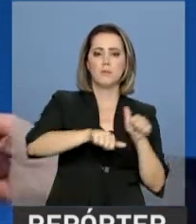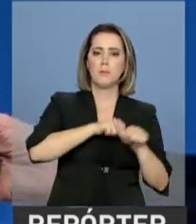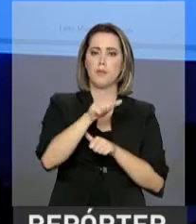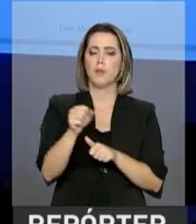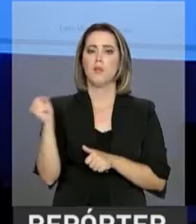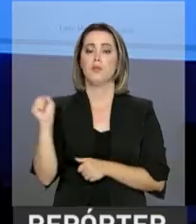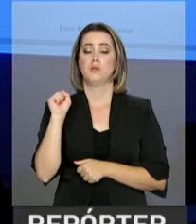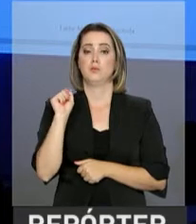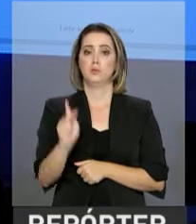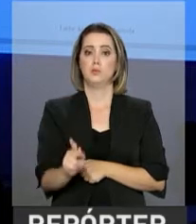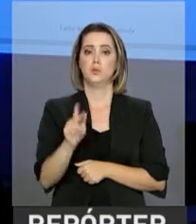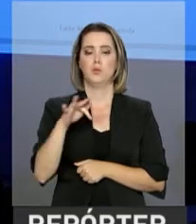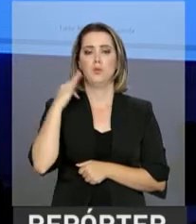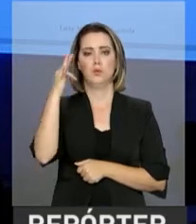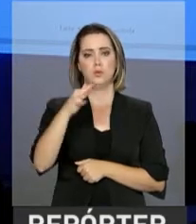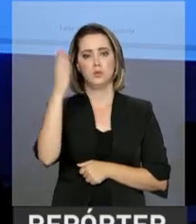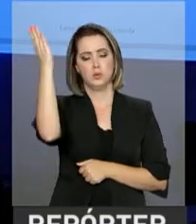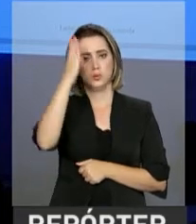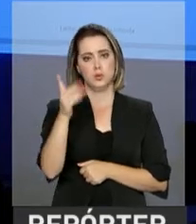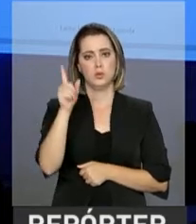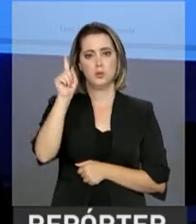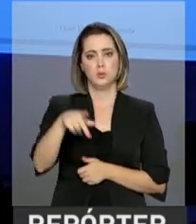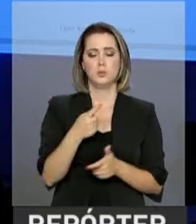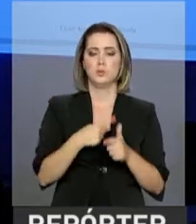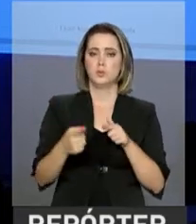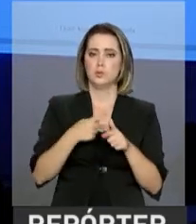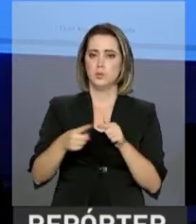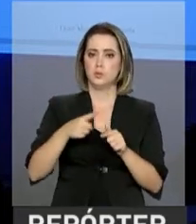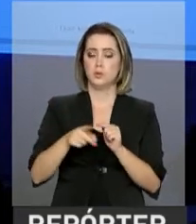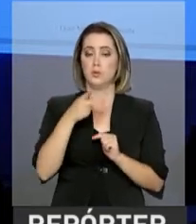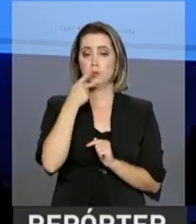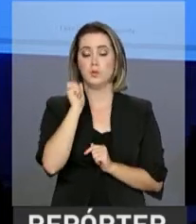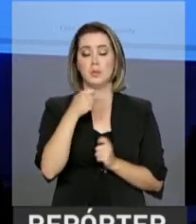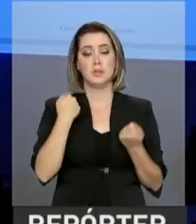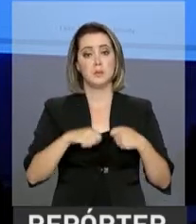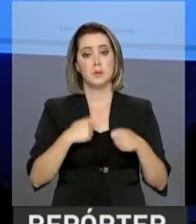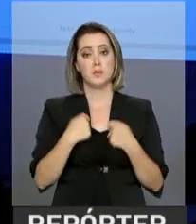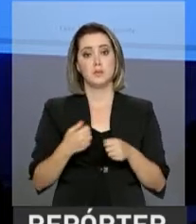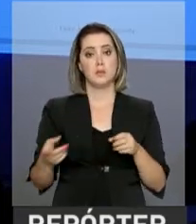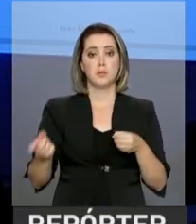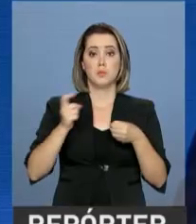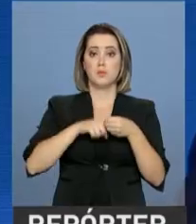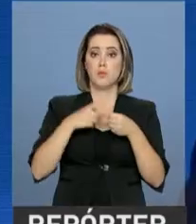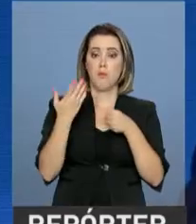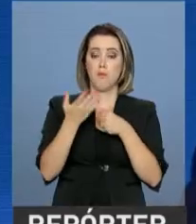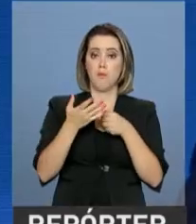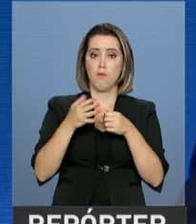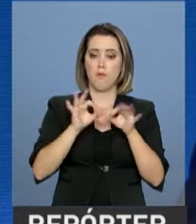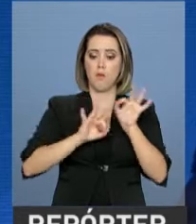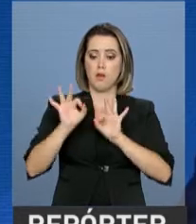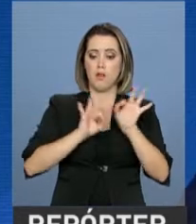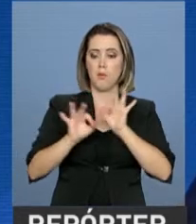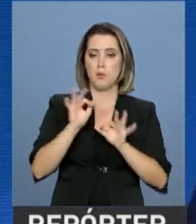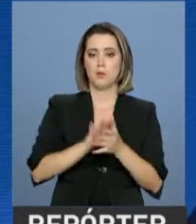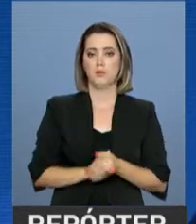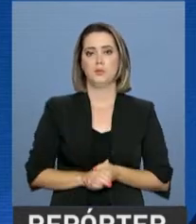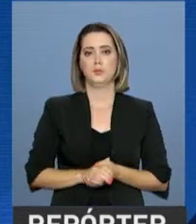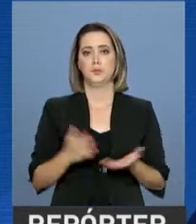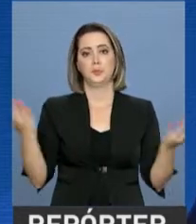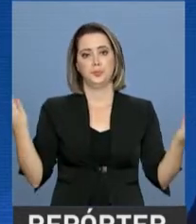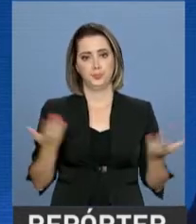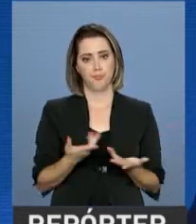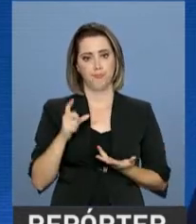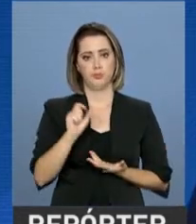previdência o futuro do país será comprometida com a desonestidade da reestruturação o modelo atual incentivo a provedores